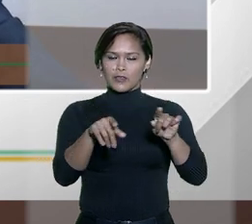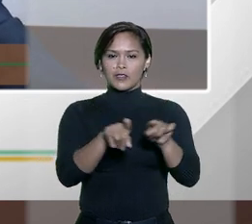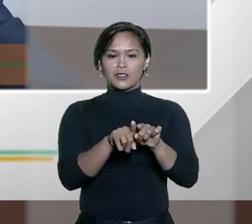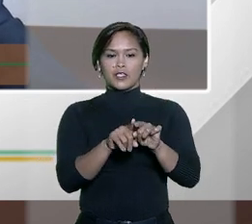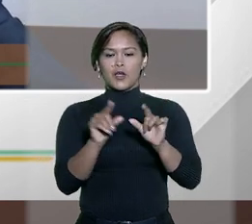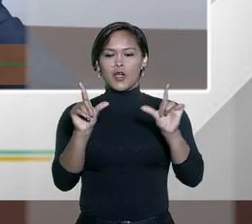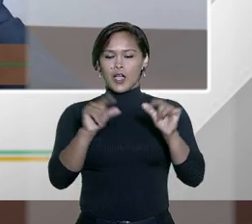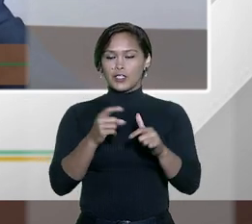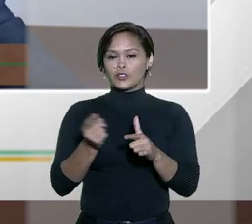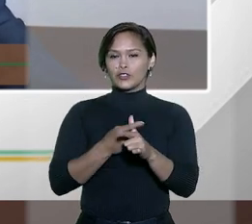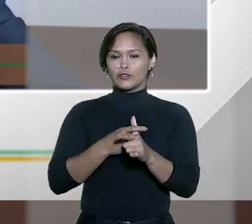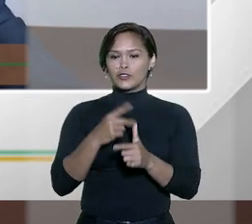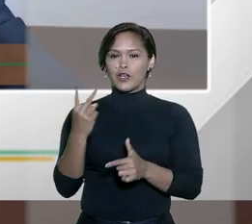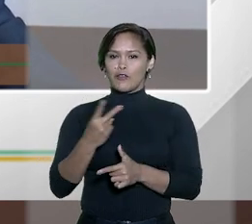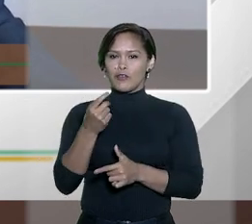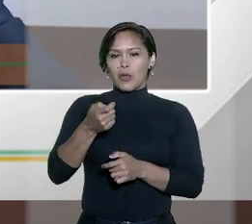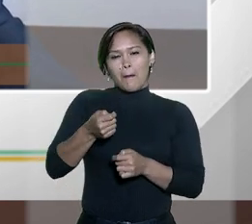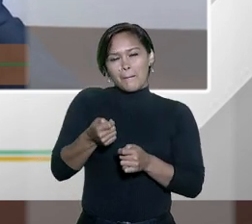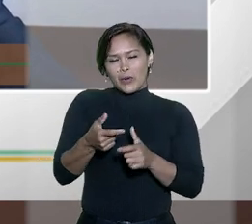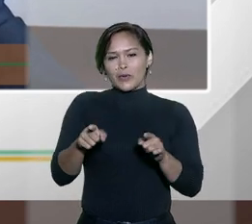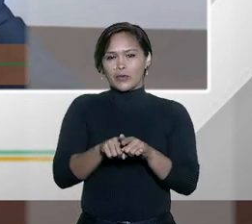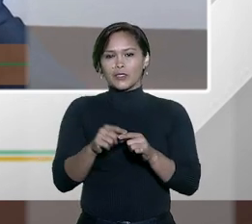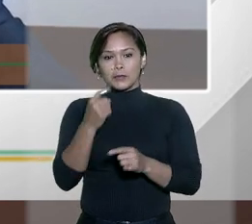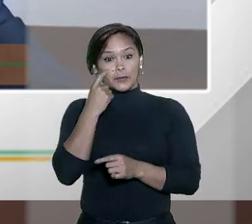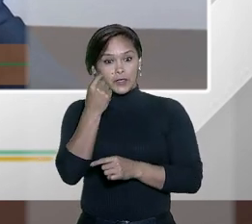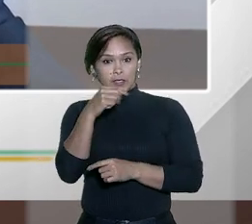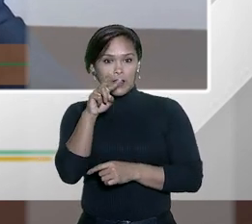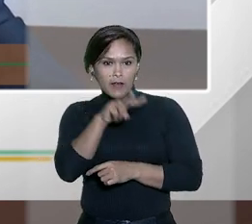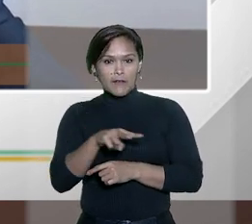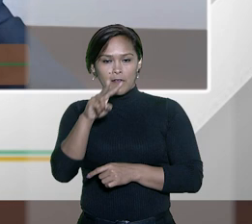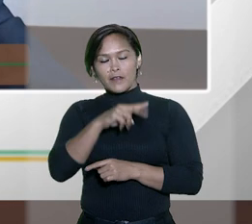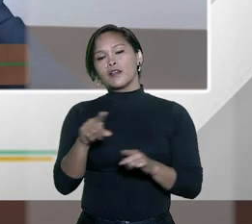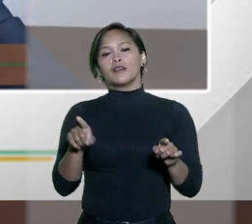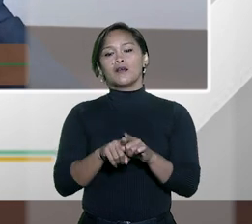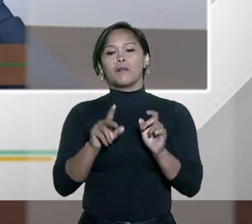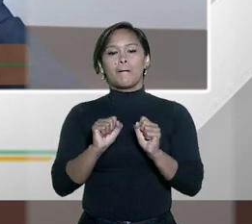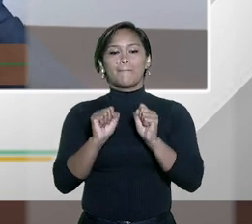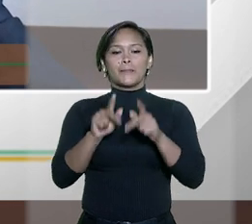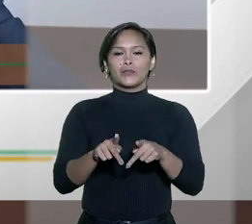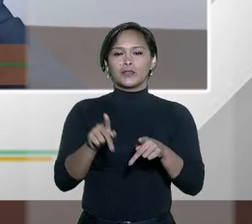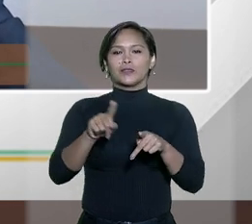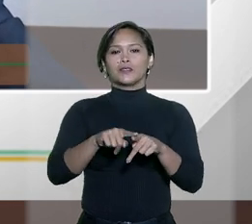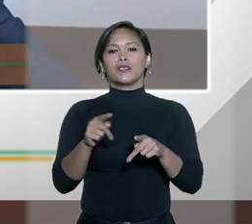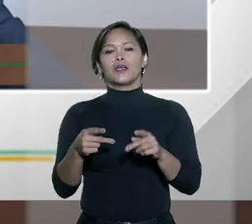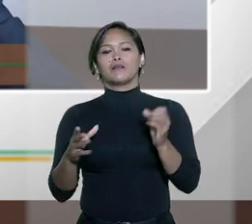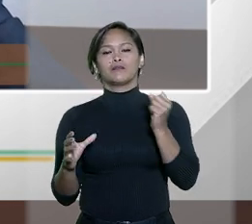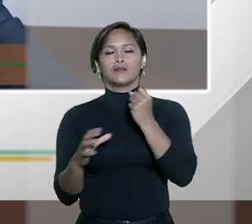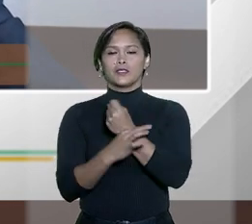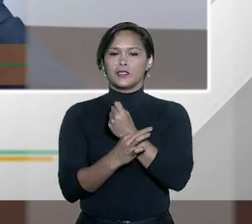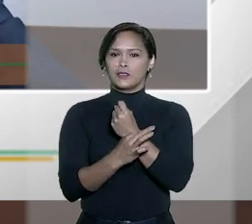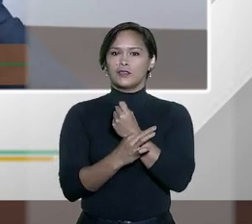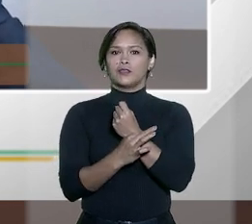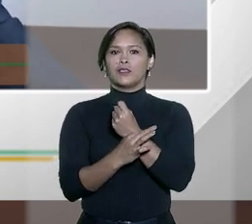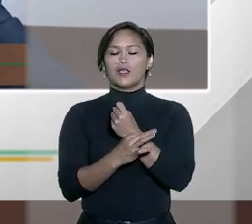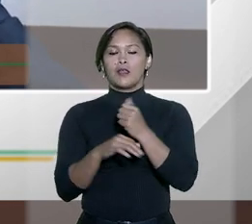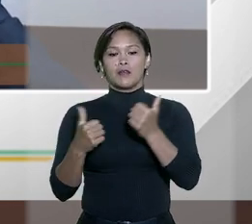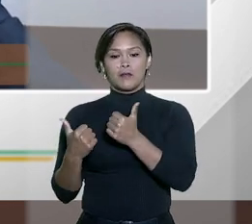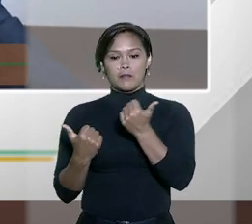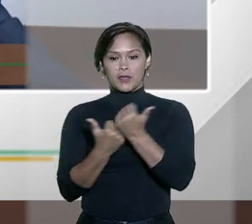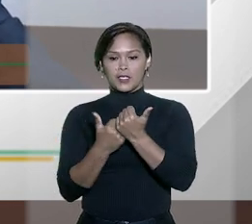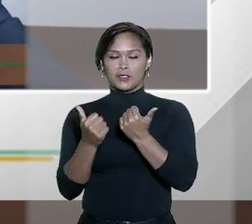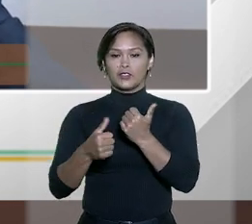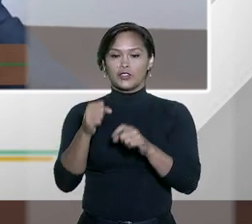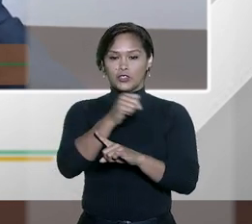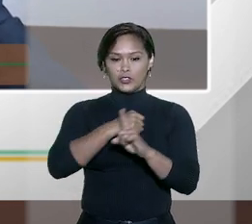de pequeno valor, algo bem interessante, enfim. Sobretudo para aposentados, para segurados, enfim, para assistidos